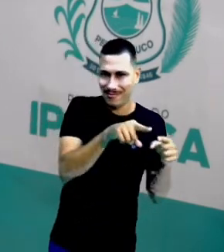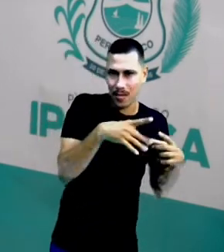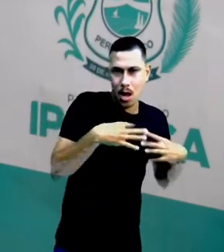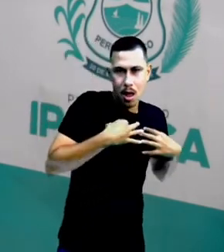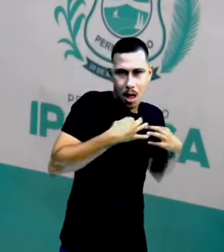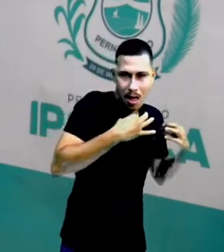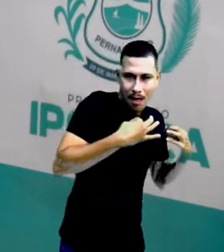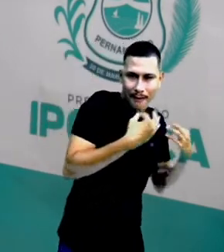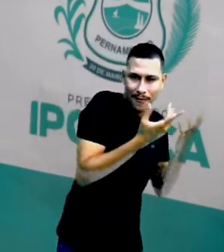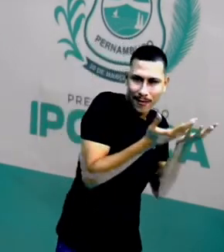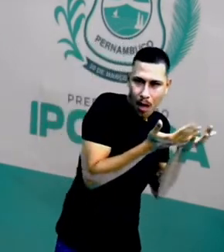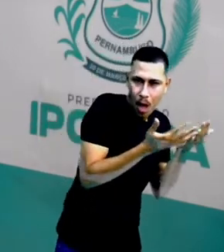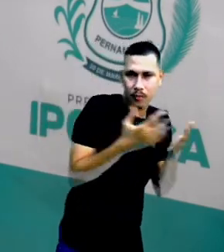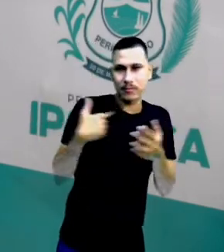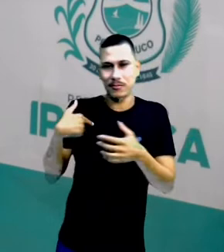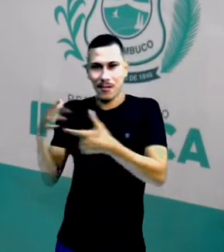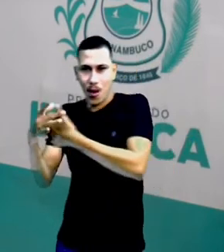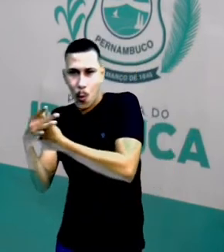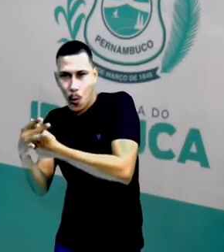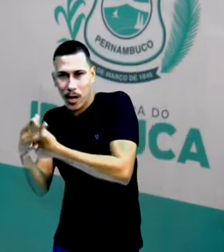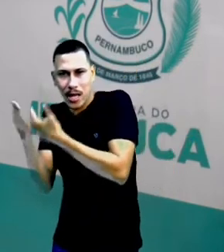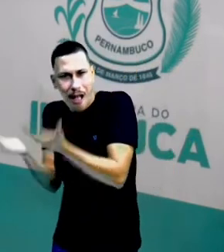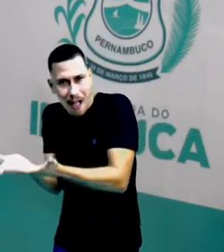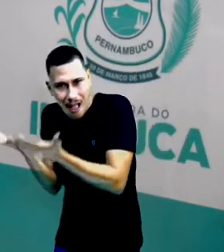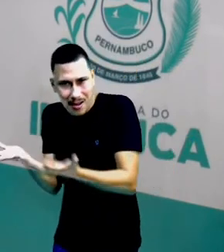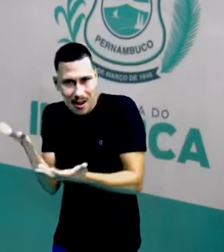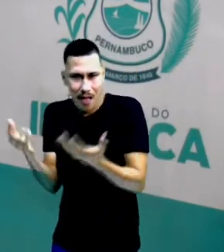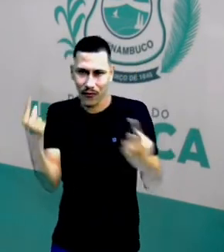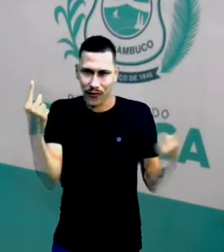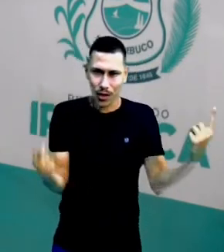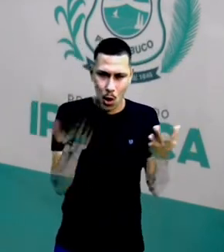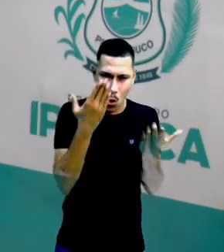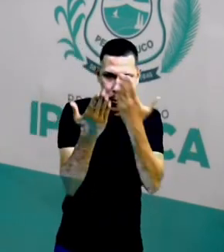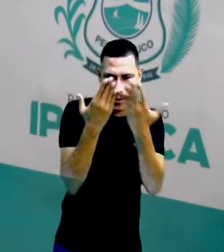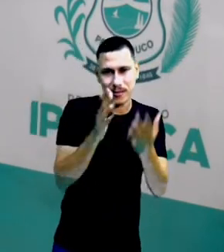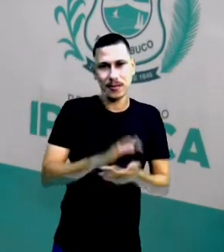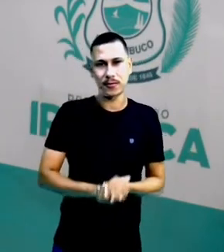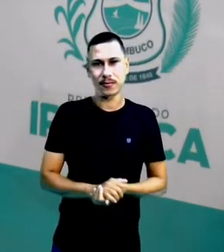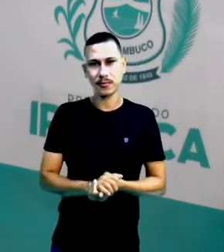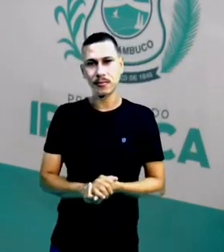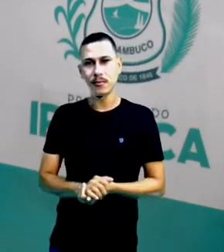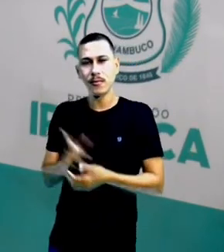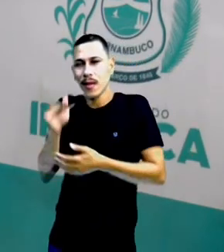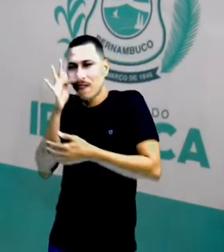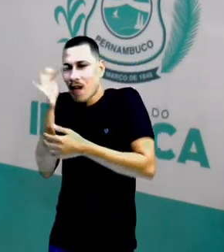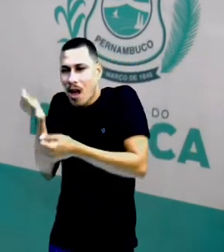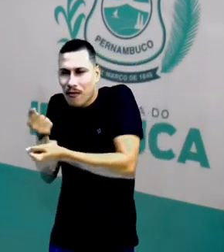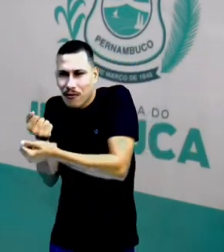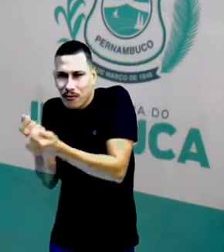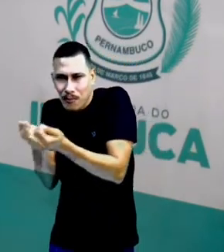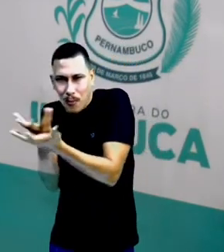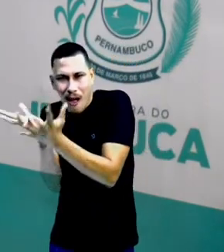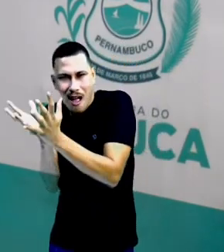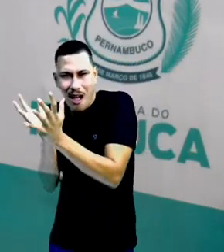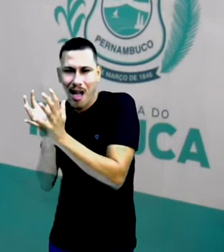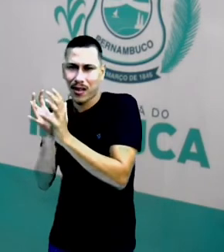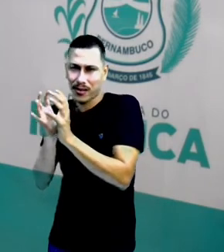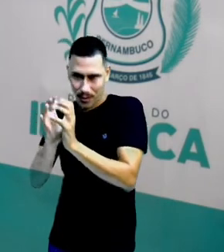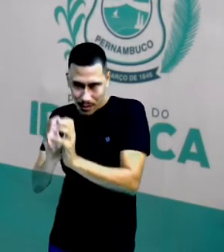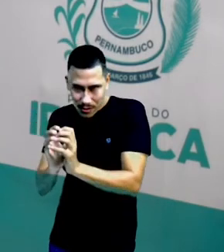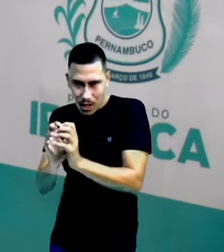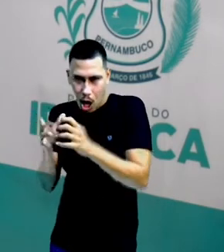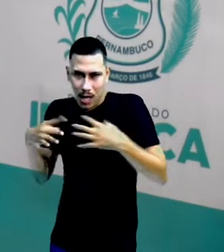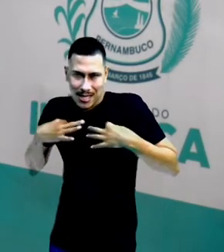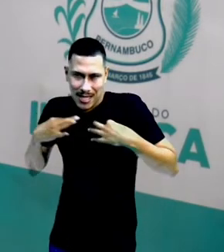seda e a borboleta. Pétalas de seda flutuam, fazem festa,